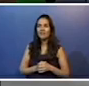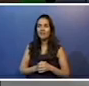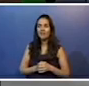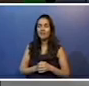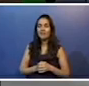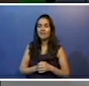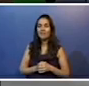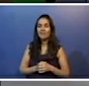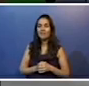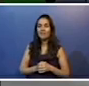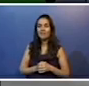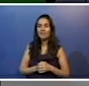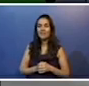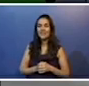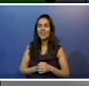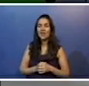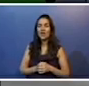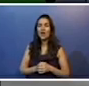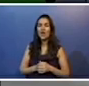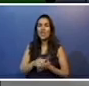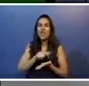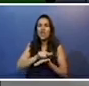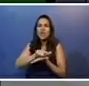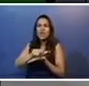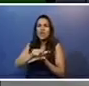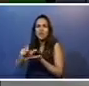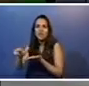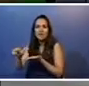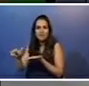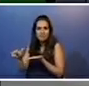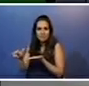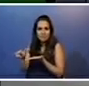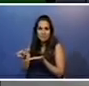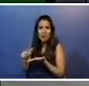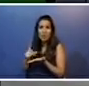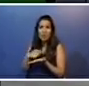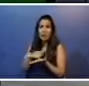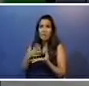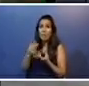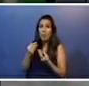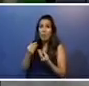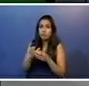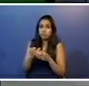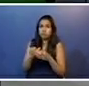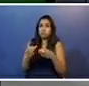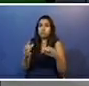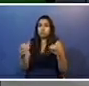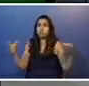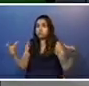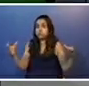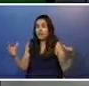Elas fazem o controle daqueles animais, para que não se tenham muitos insetos, tá? Ou